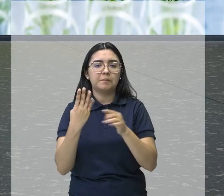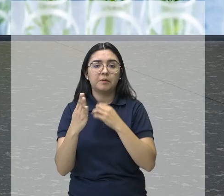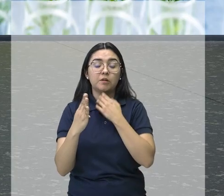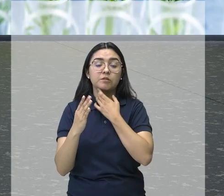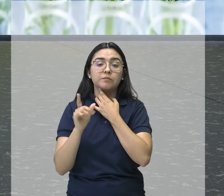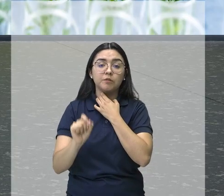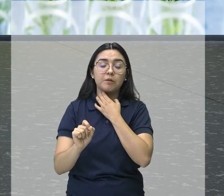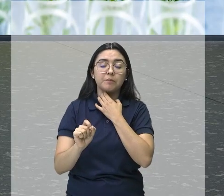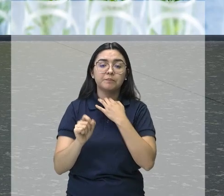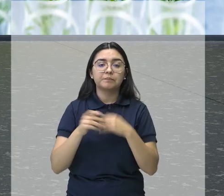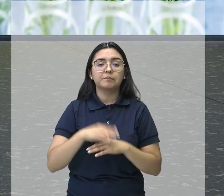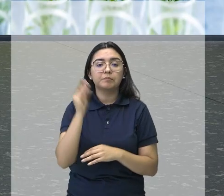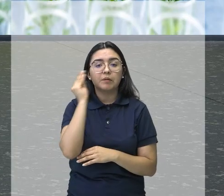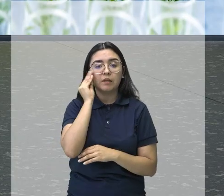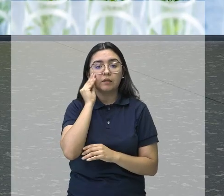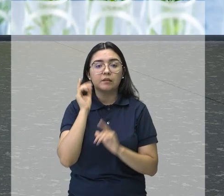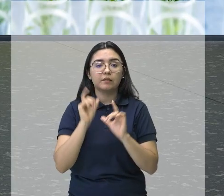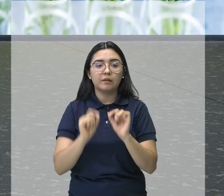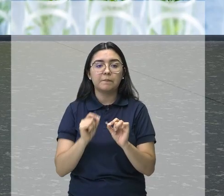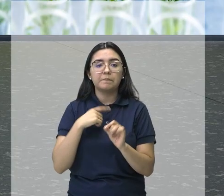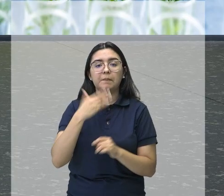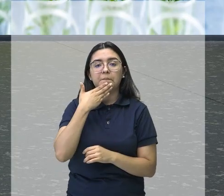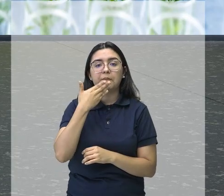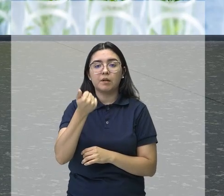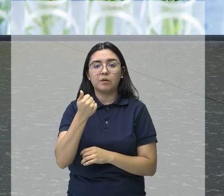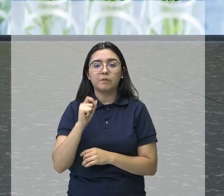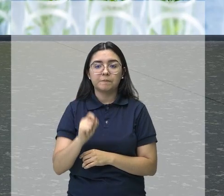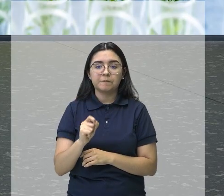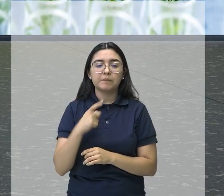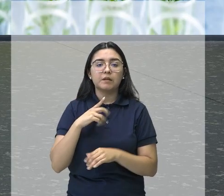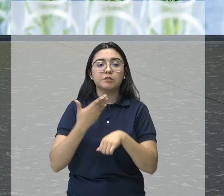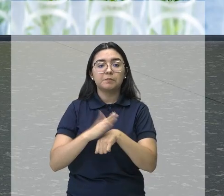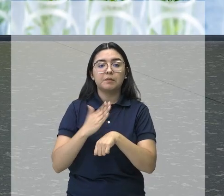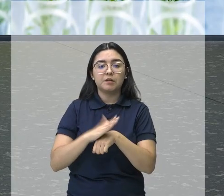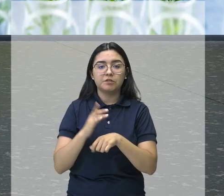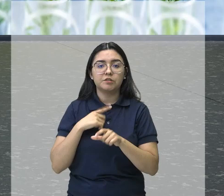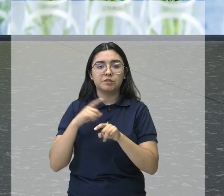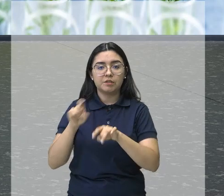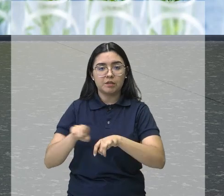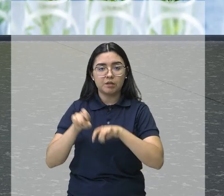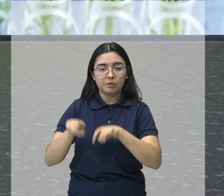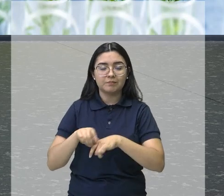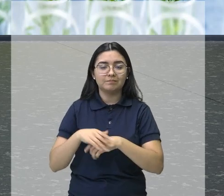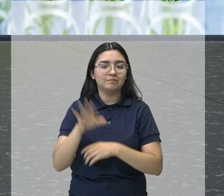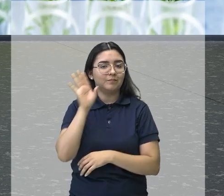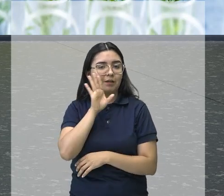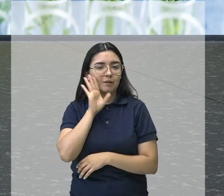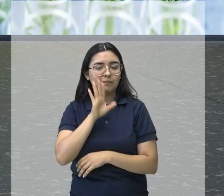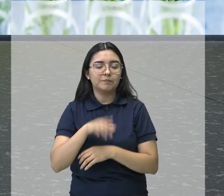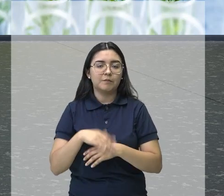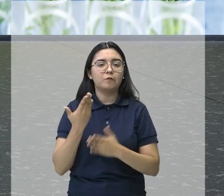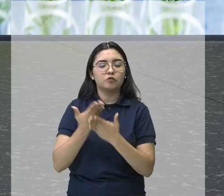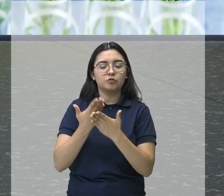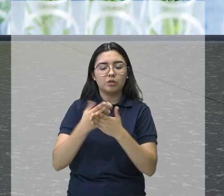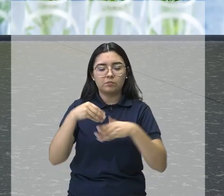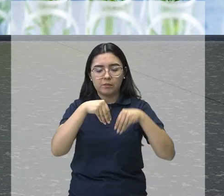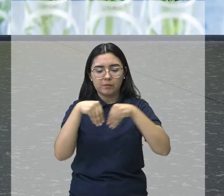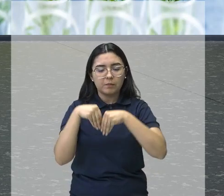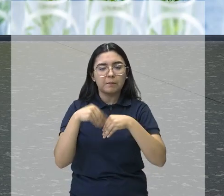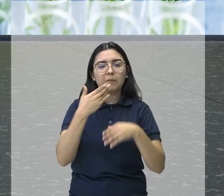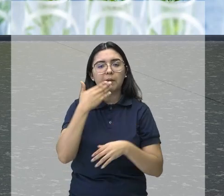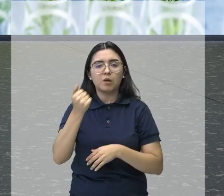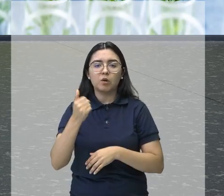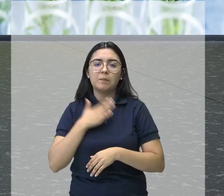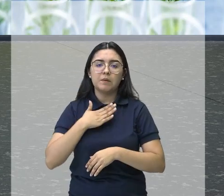quê? Para melhorar as práticas agrícolas. Legal, né? Vou estudar o solo para melhorar a